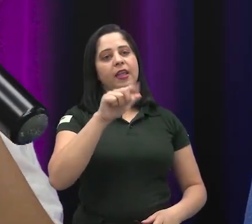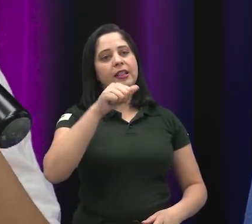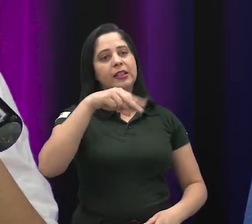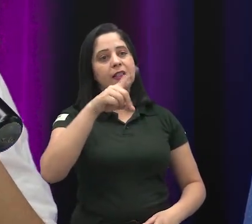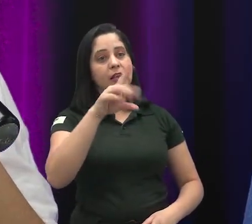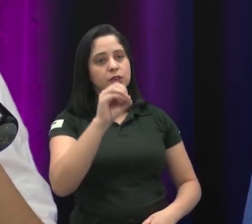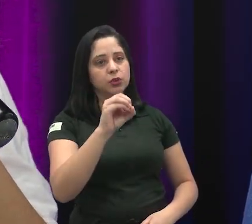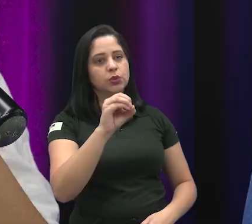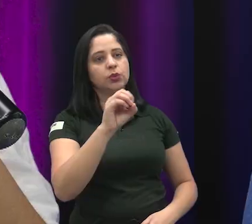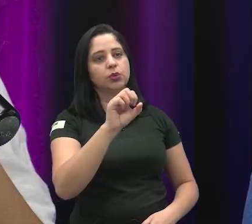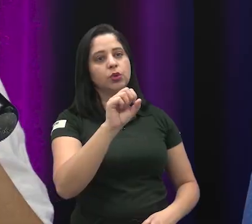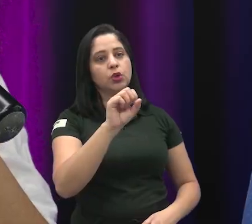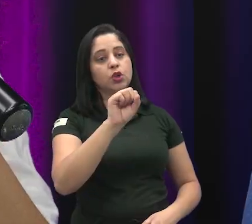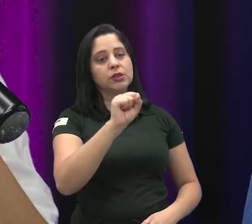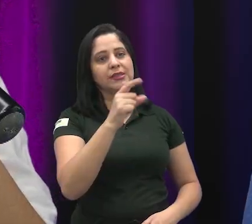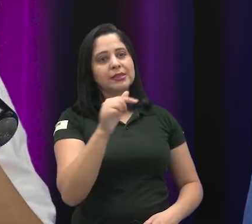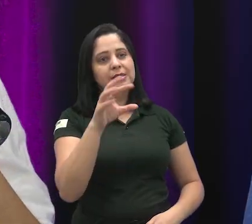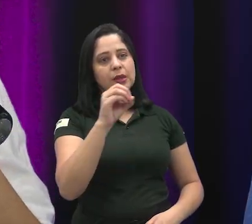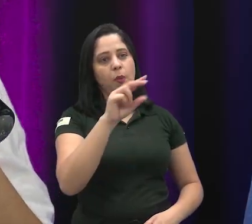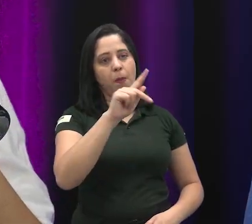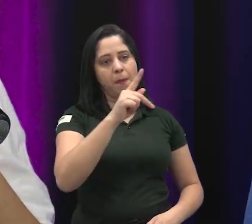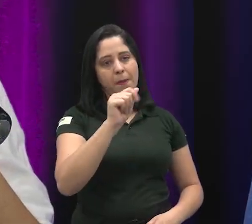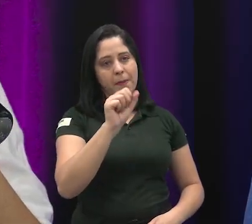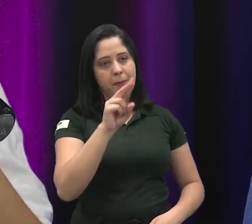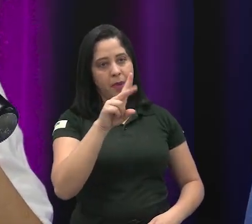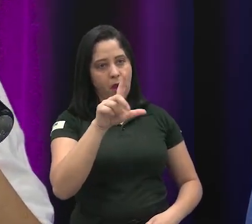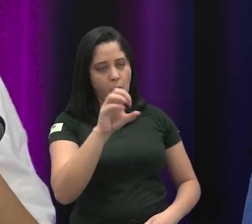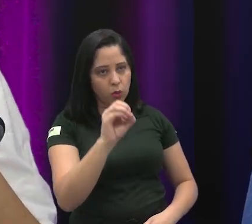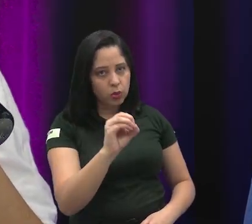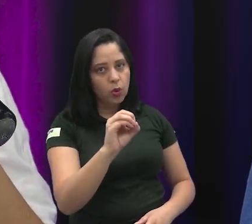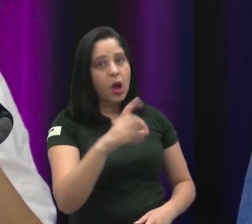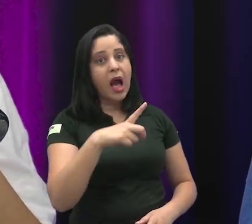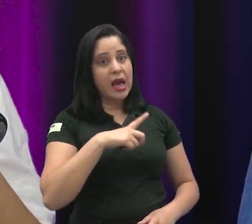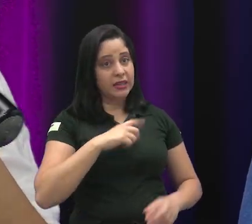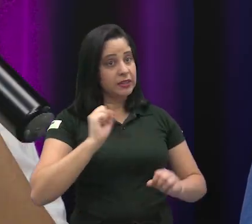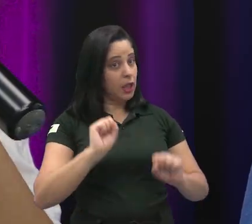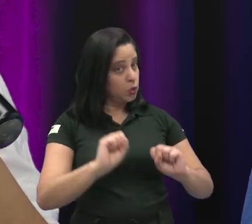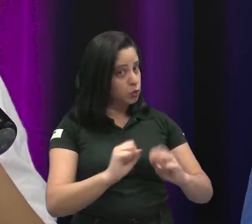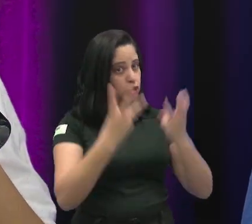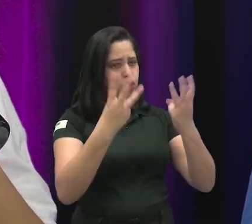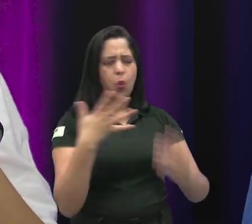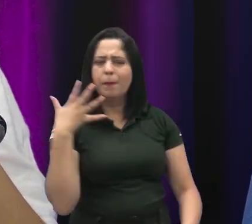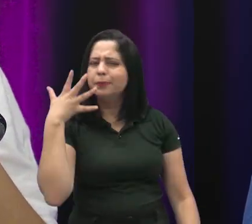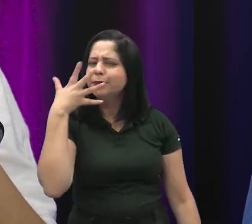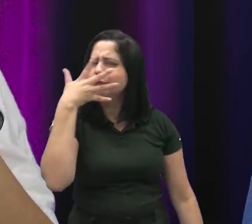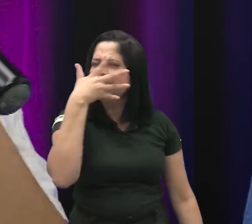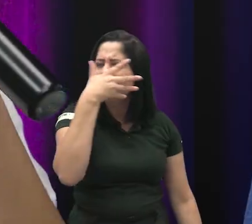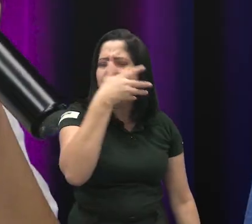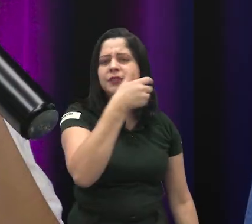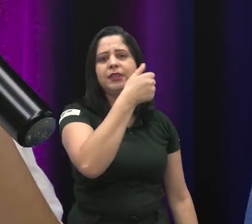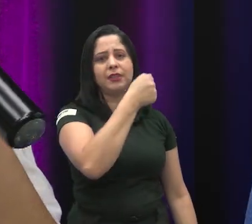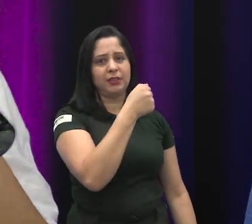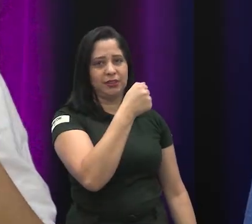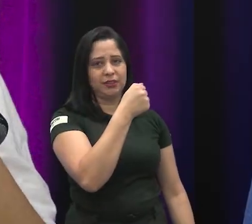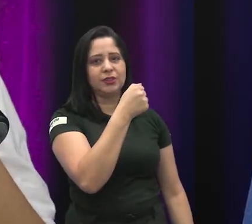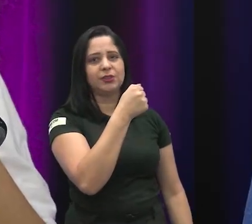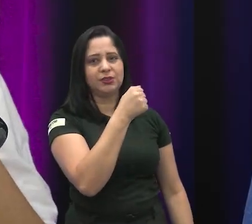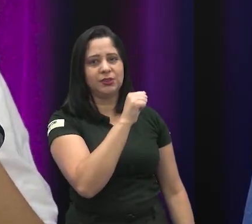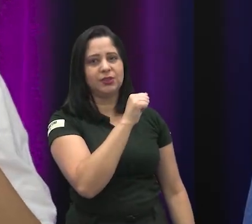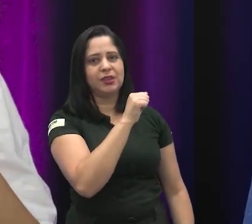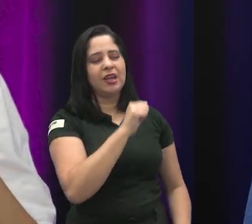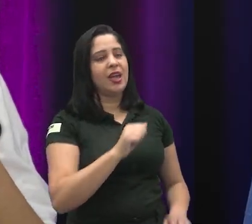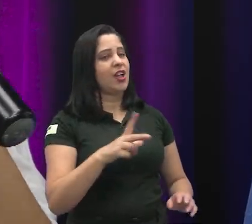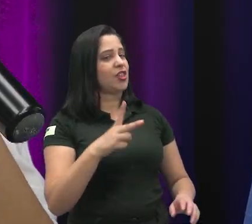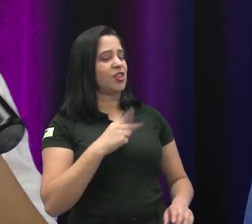grande fechamento também com o Renato Teixeira e a Orquestra Joseense. Então foi muito lindo, assim. E poder falar sobre esses grandes